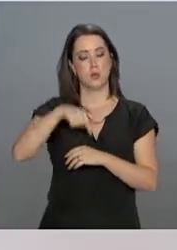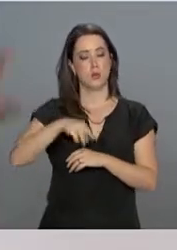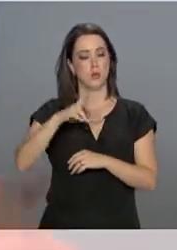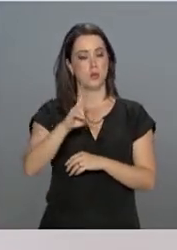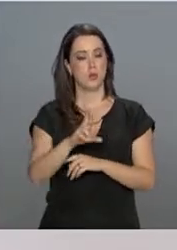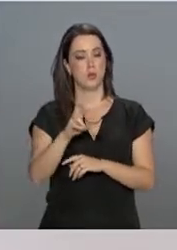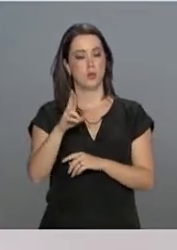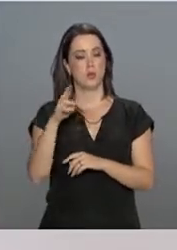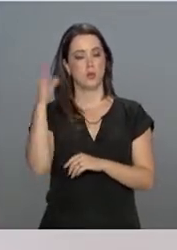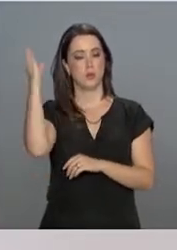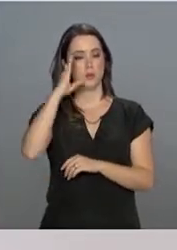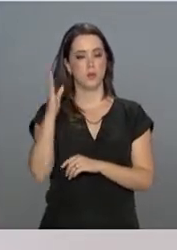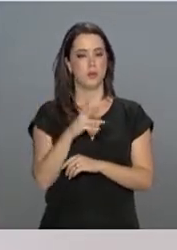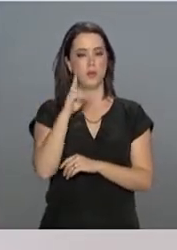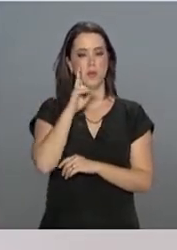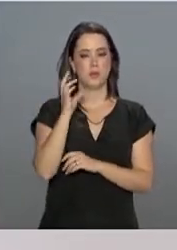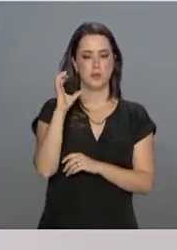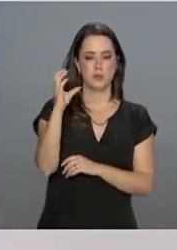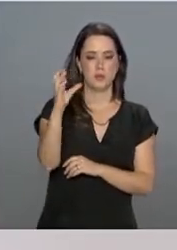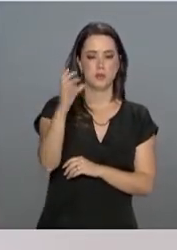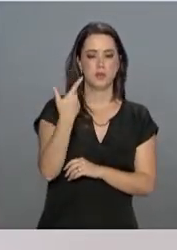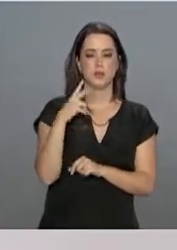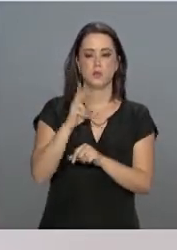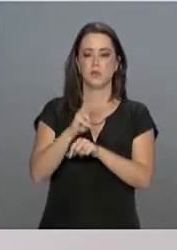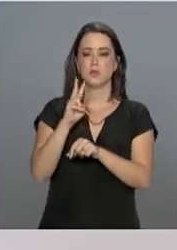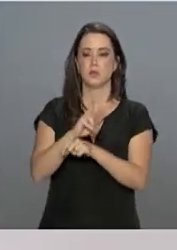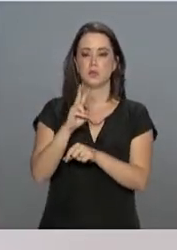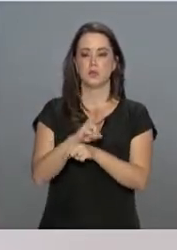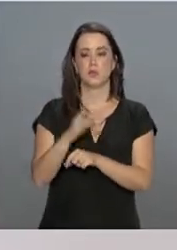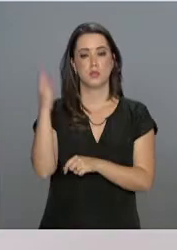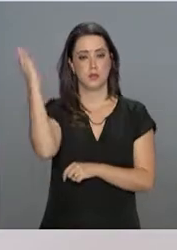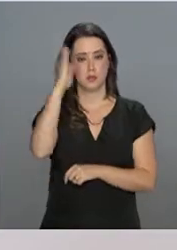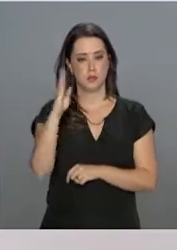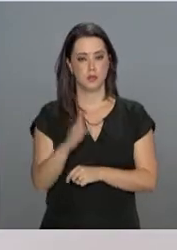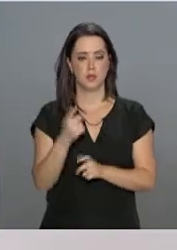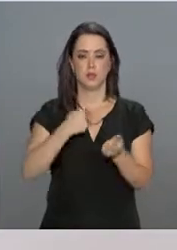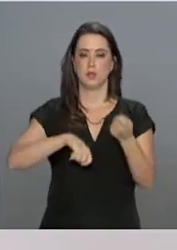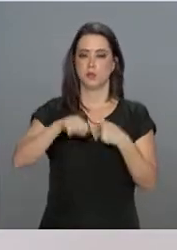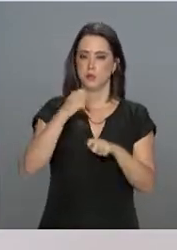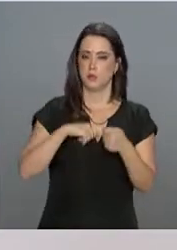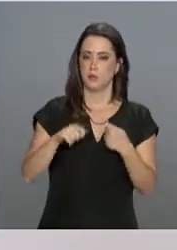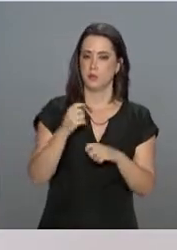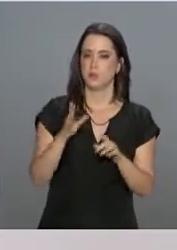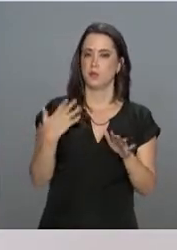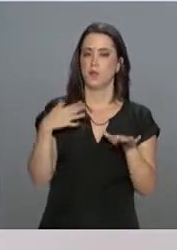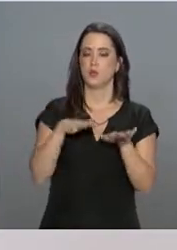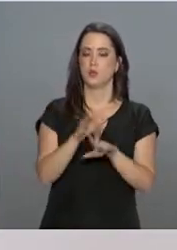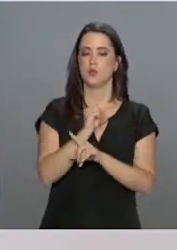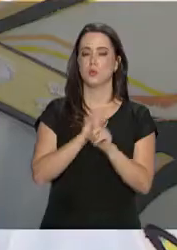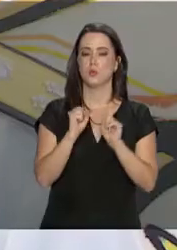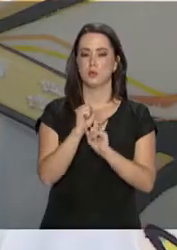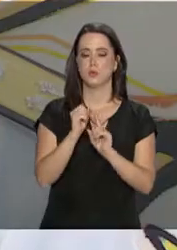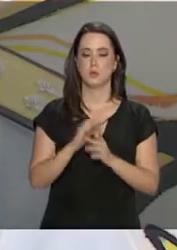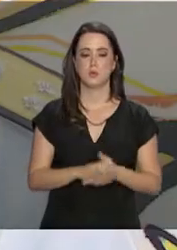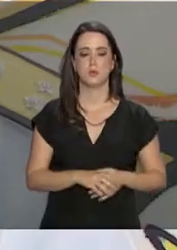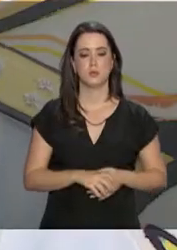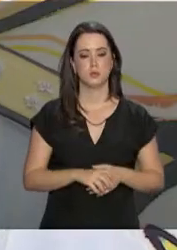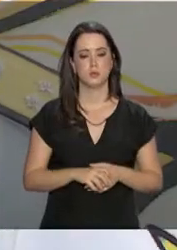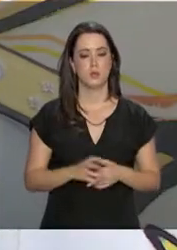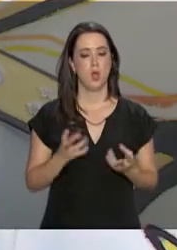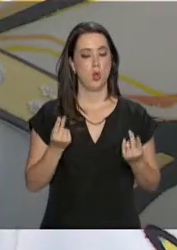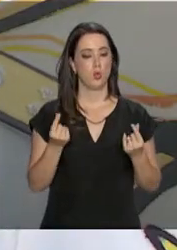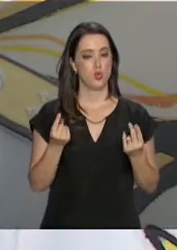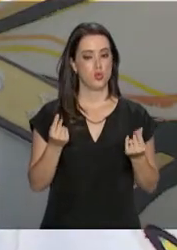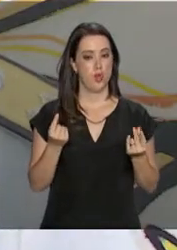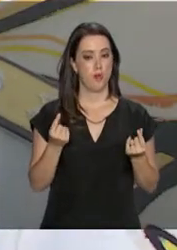vista científico, de defesa e soberania nacional, econômico e de inclusão social. O fundo